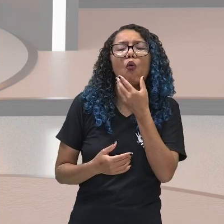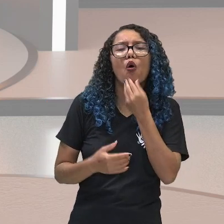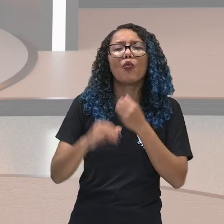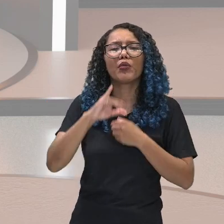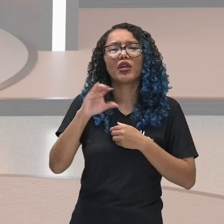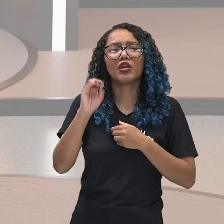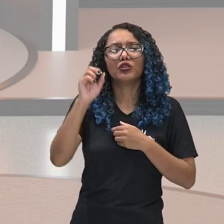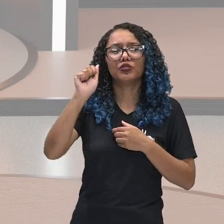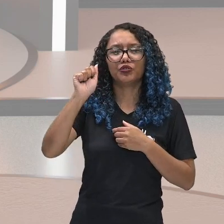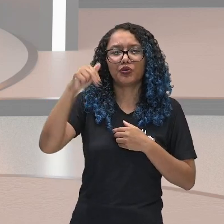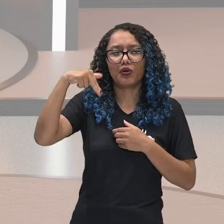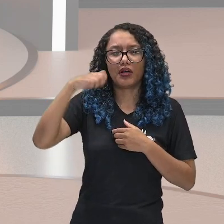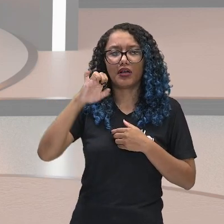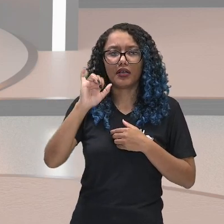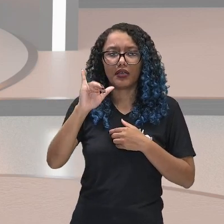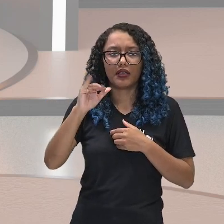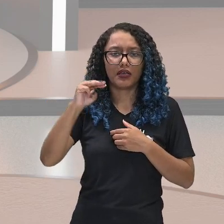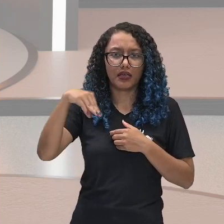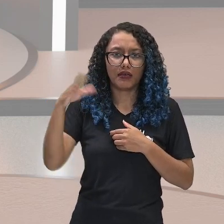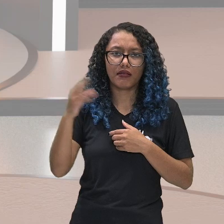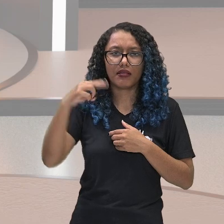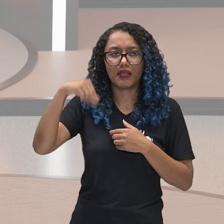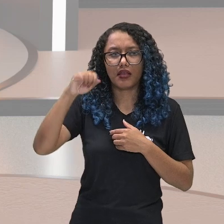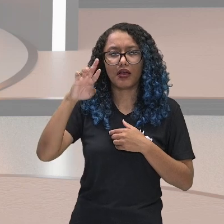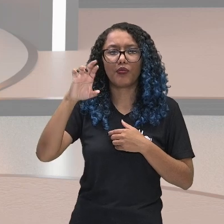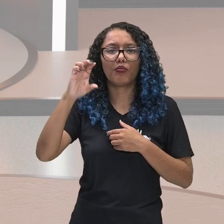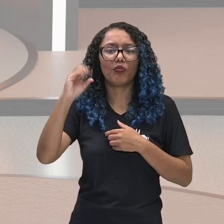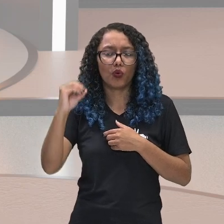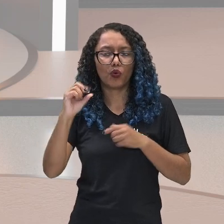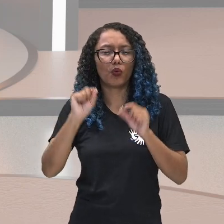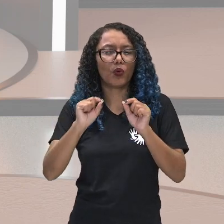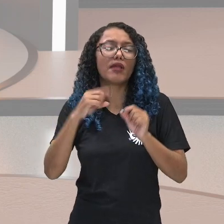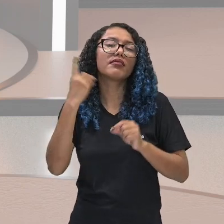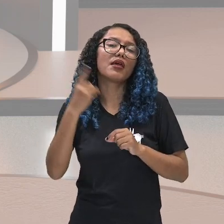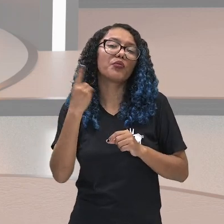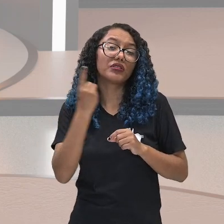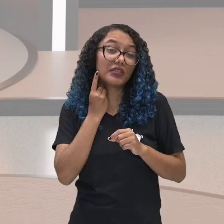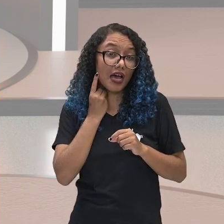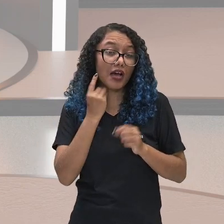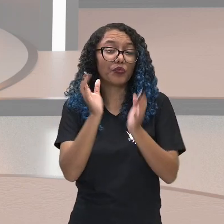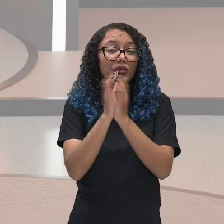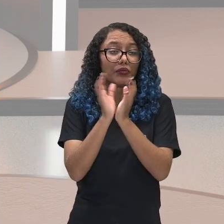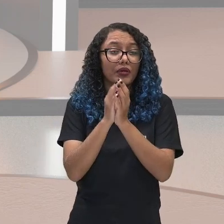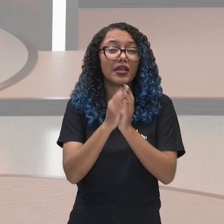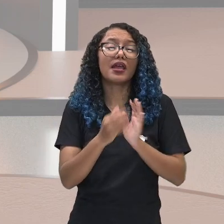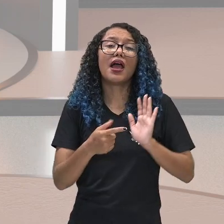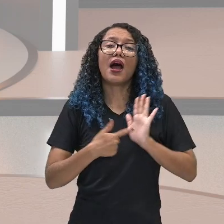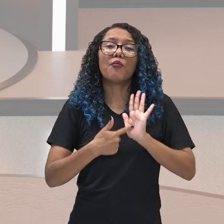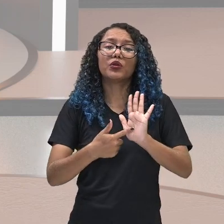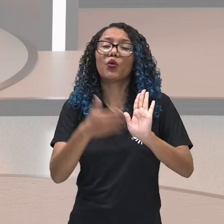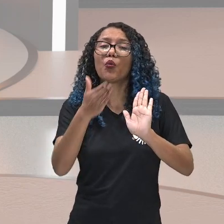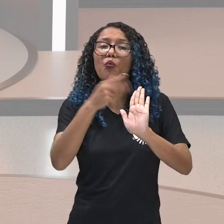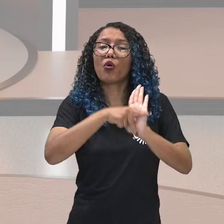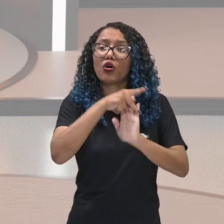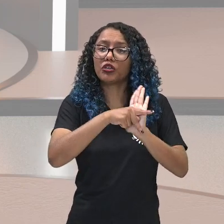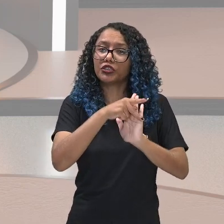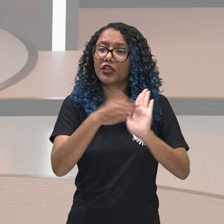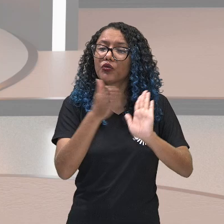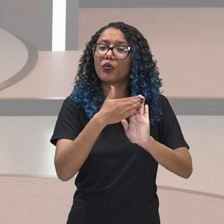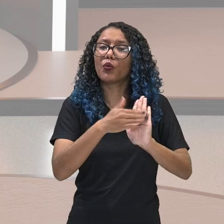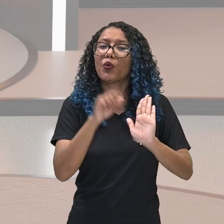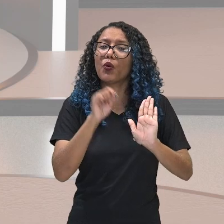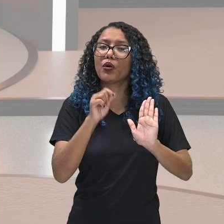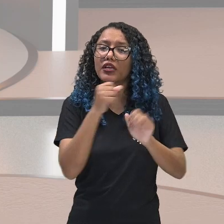Joaquim Nabuco, então, ele era um deputado pernambucano e apresentou um projeto à Câmara propondo que a escravidão fosse abolida